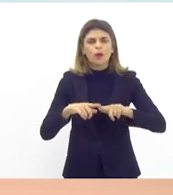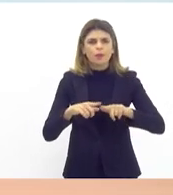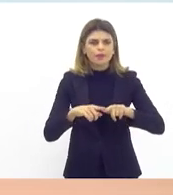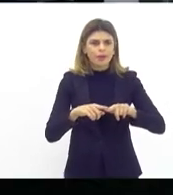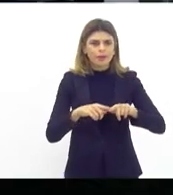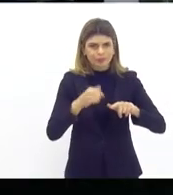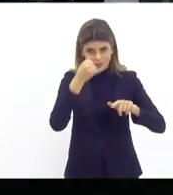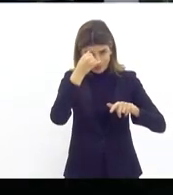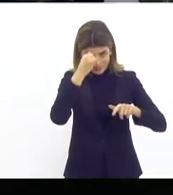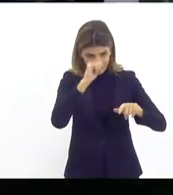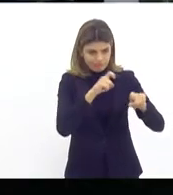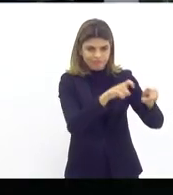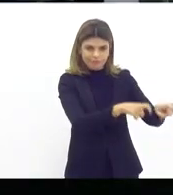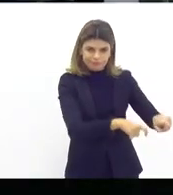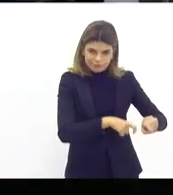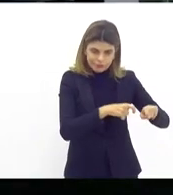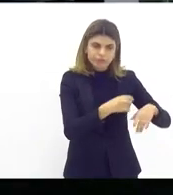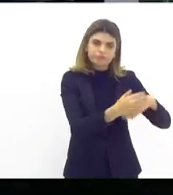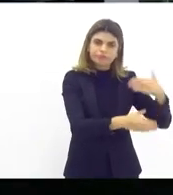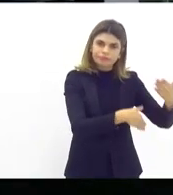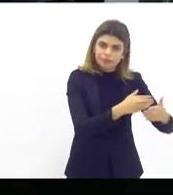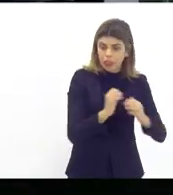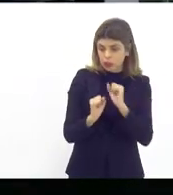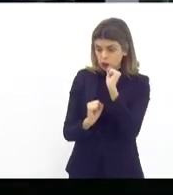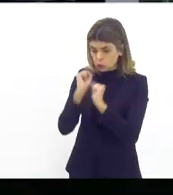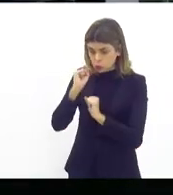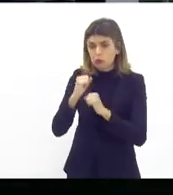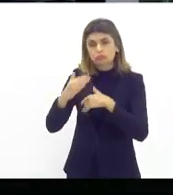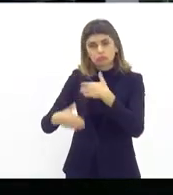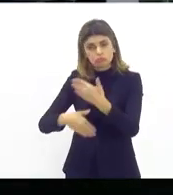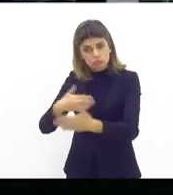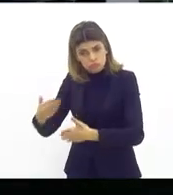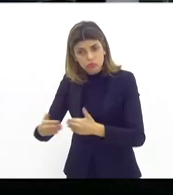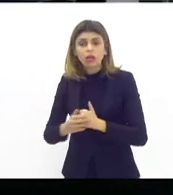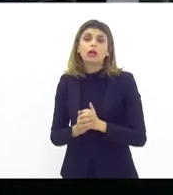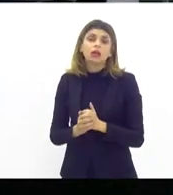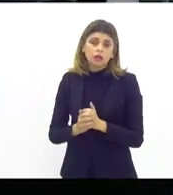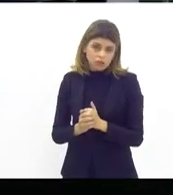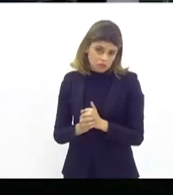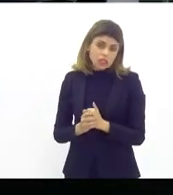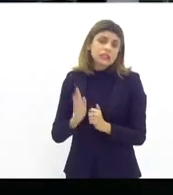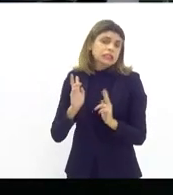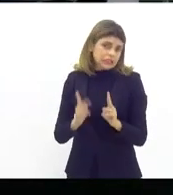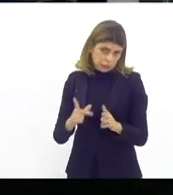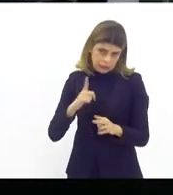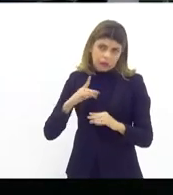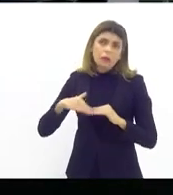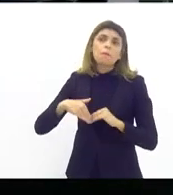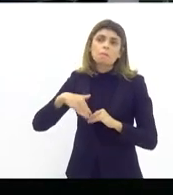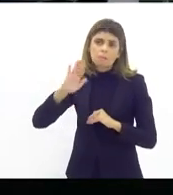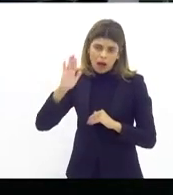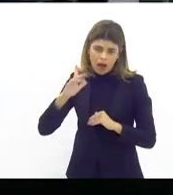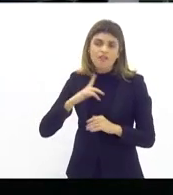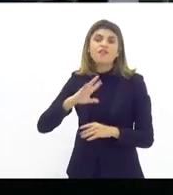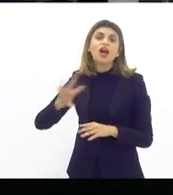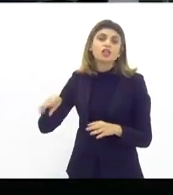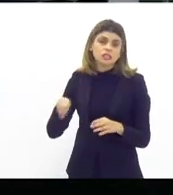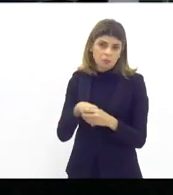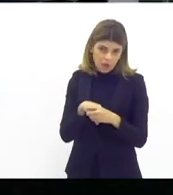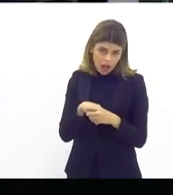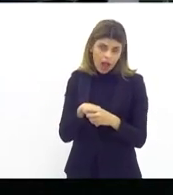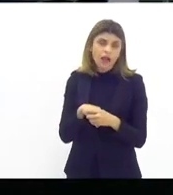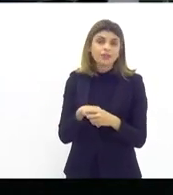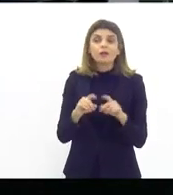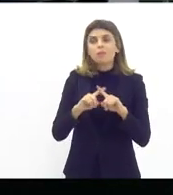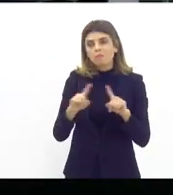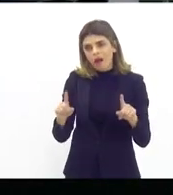está encaminhado, o setor industrial também. O setor agropecuário está encaminhado, obviamente, eles sempre querem mais, isso faz parte do jogo, está certo,